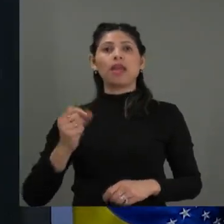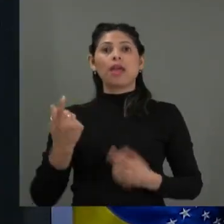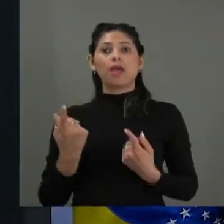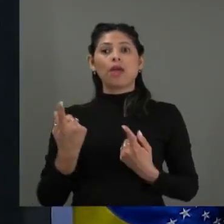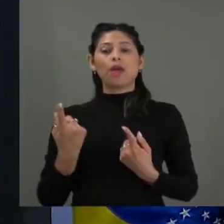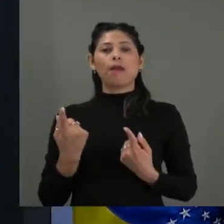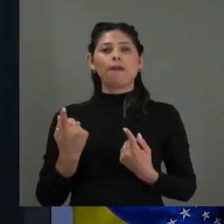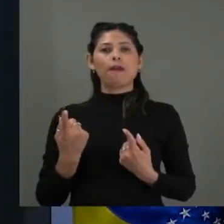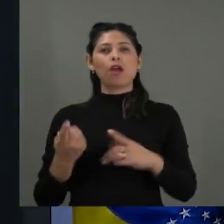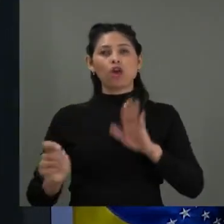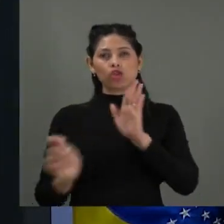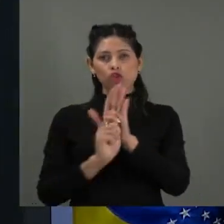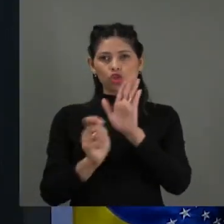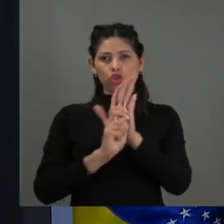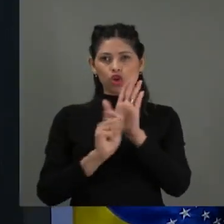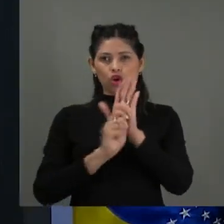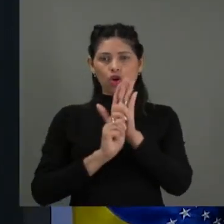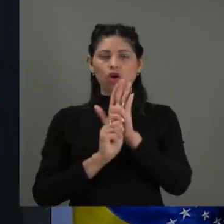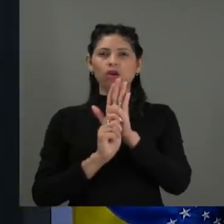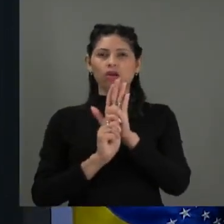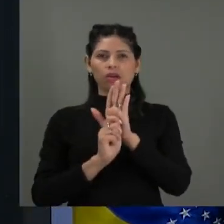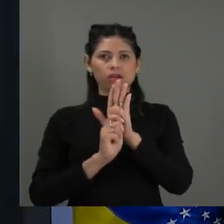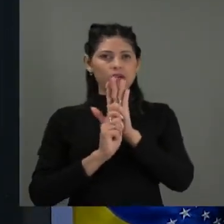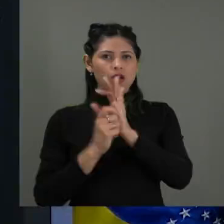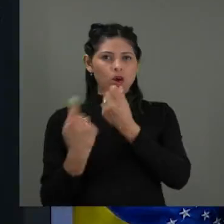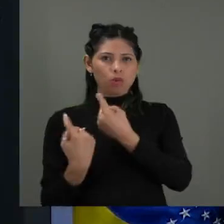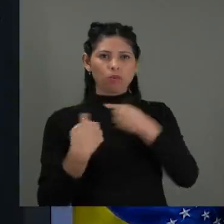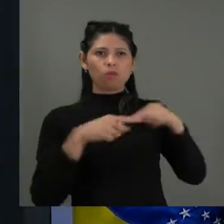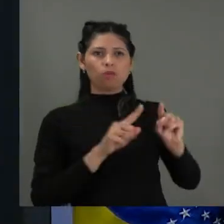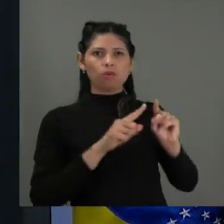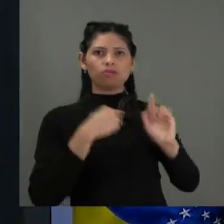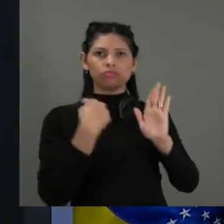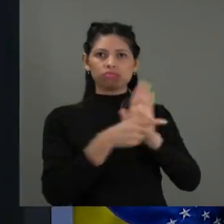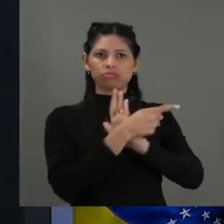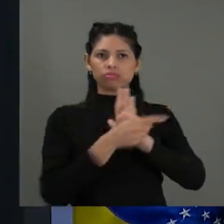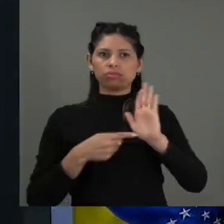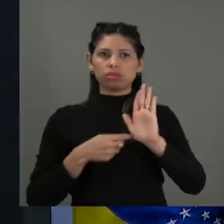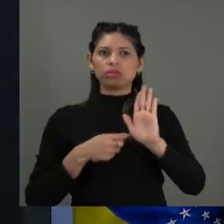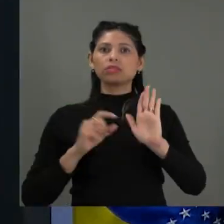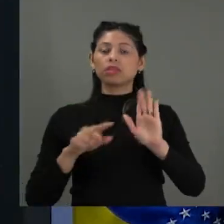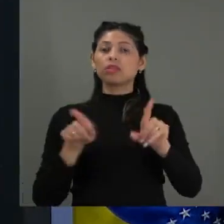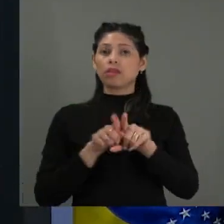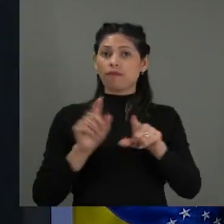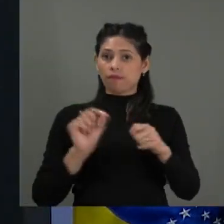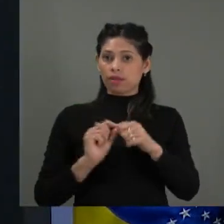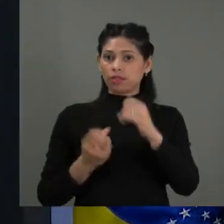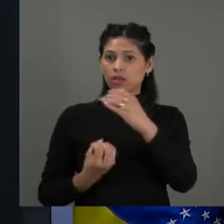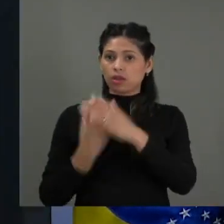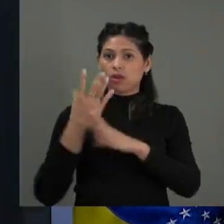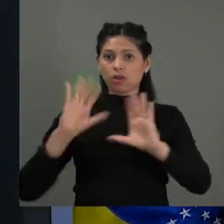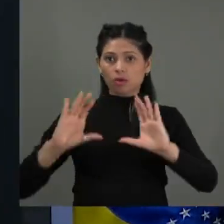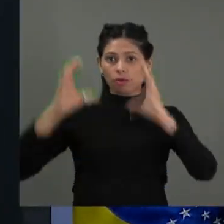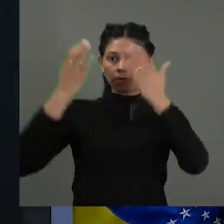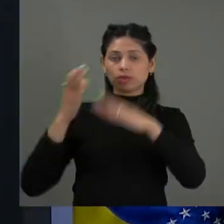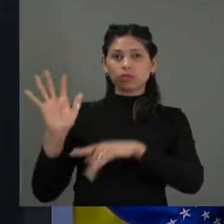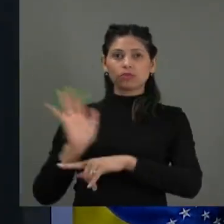filme hoje, falando sobre essa preocupação com o porte de droga,